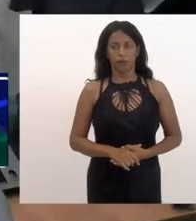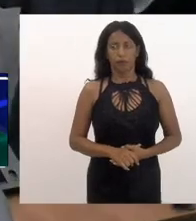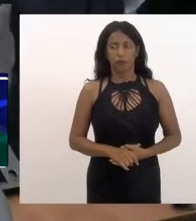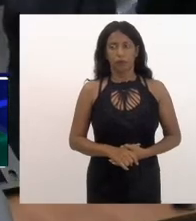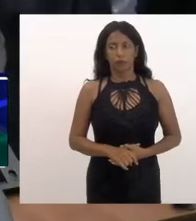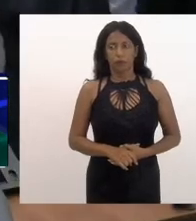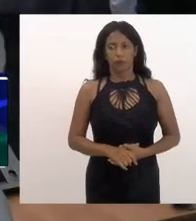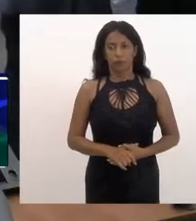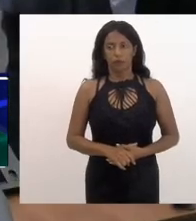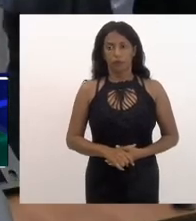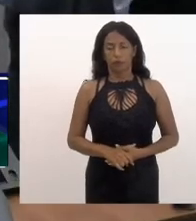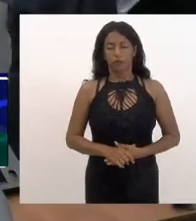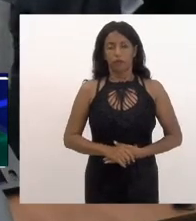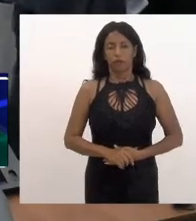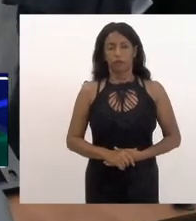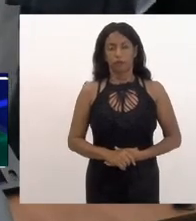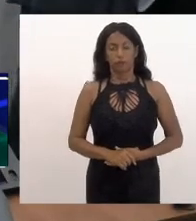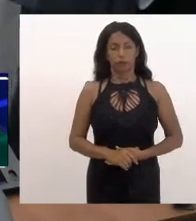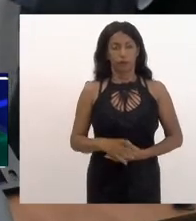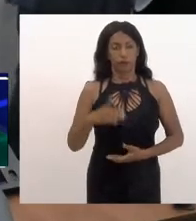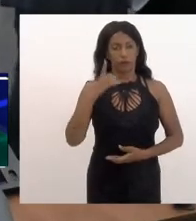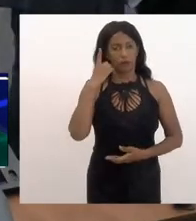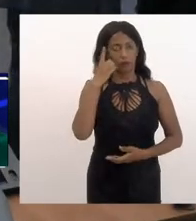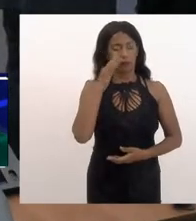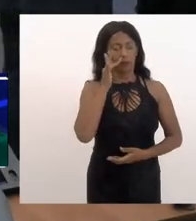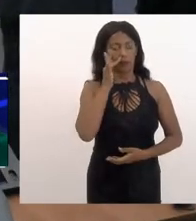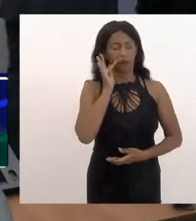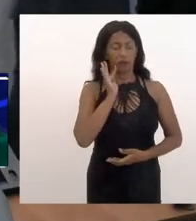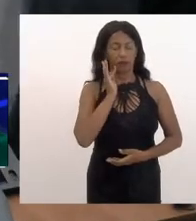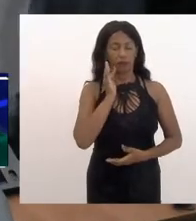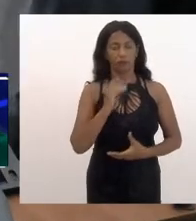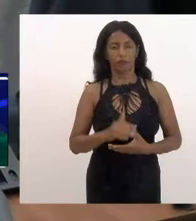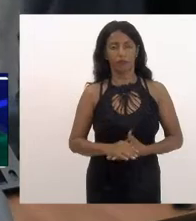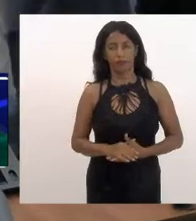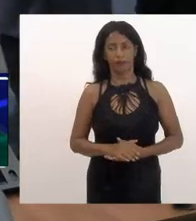Deputado Rodrigo Amorim. Deputado Flávio Serafini.